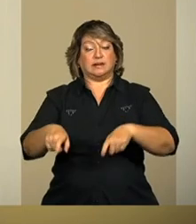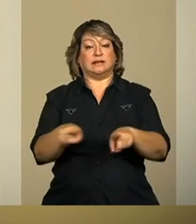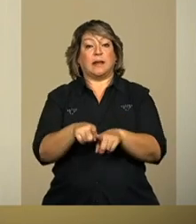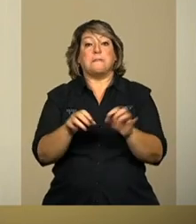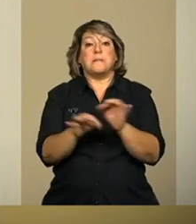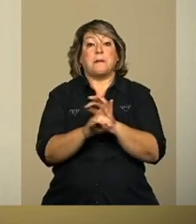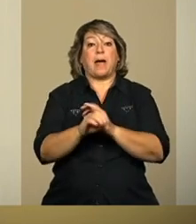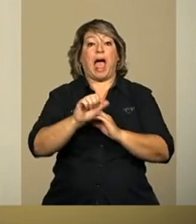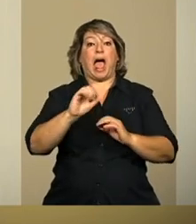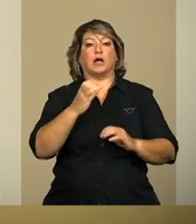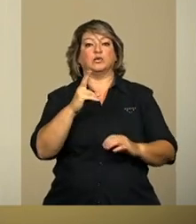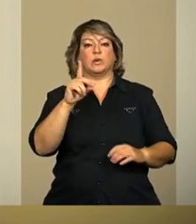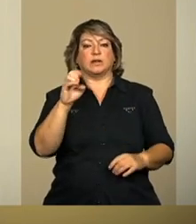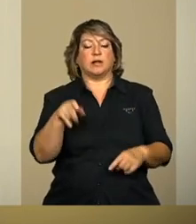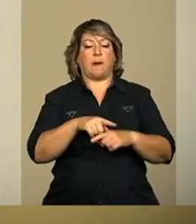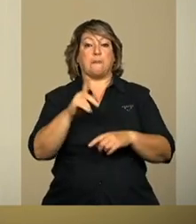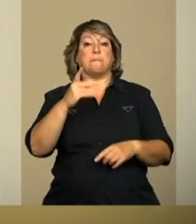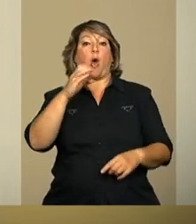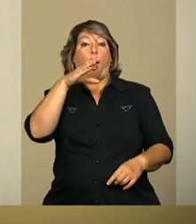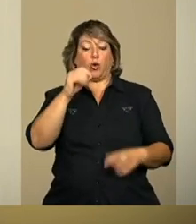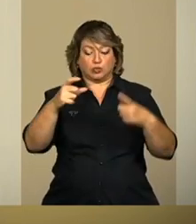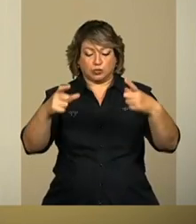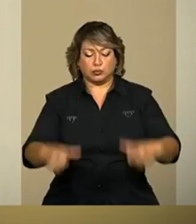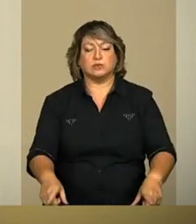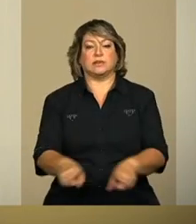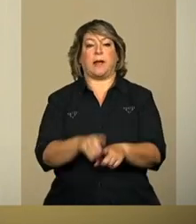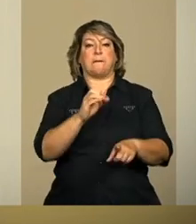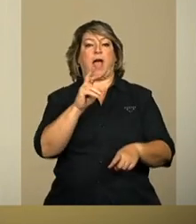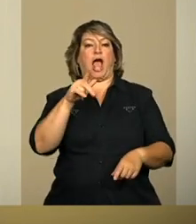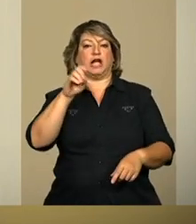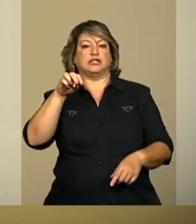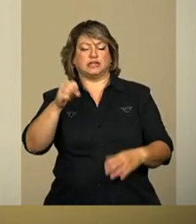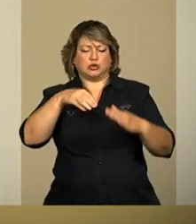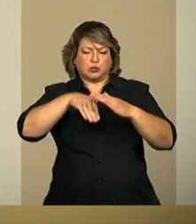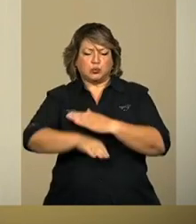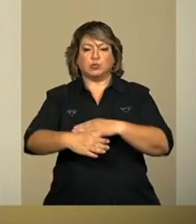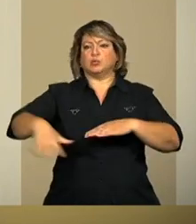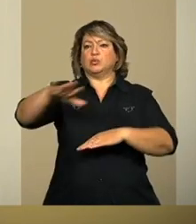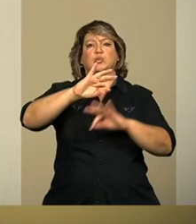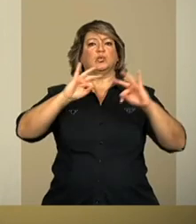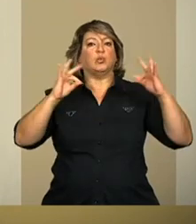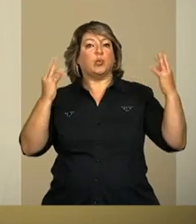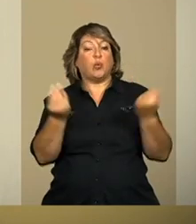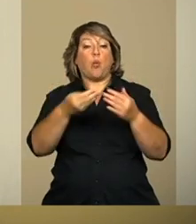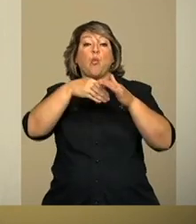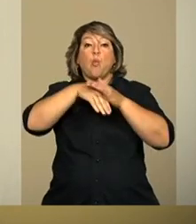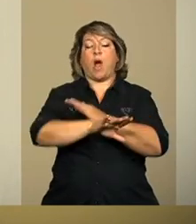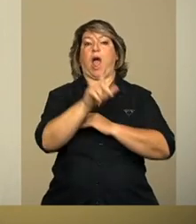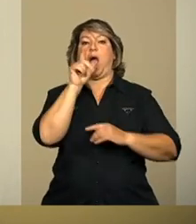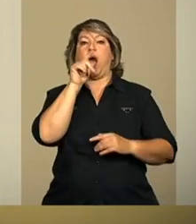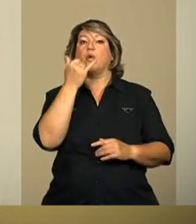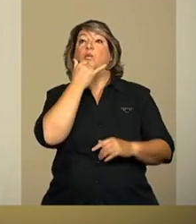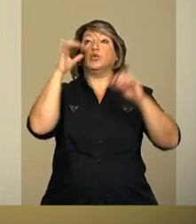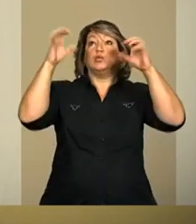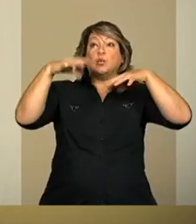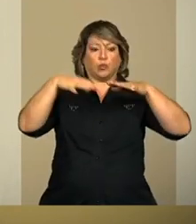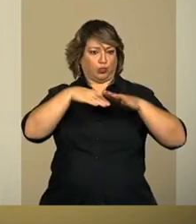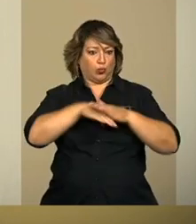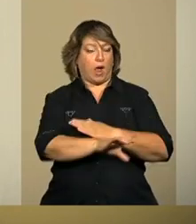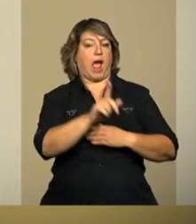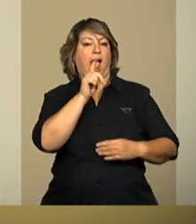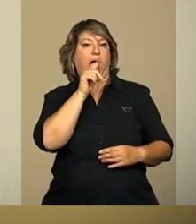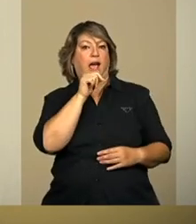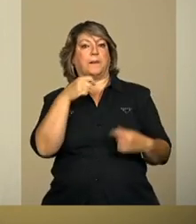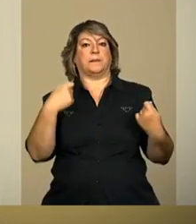açudes os Poços cisternas barragens barragens subterrâneas para armazenar a água das chuvas é por